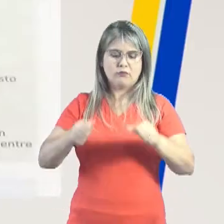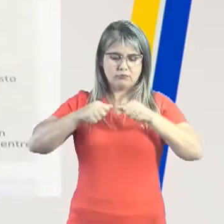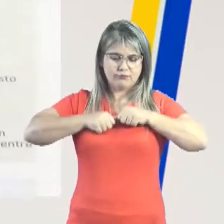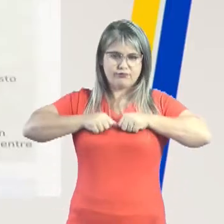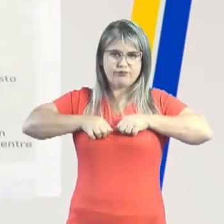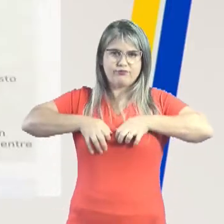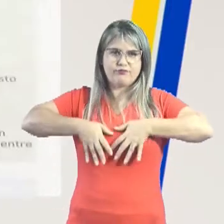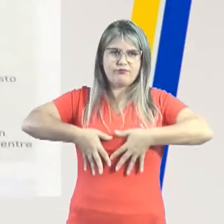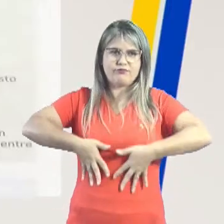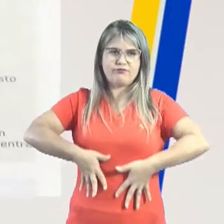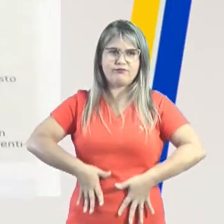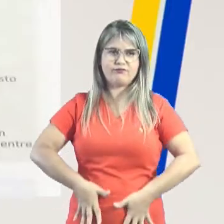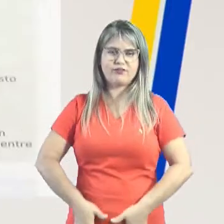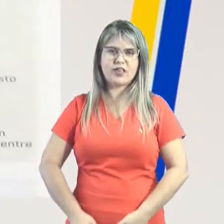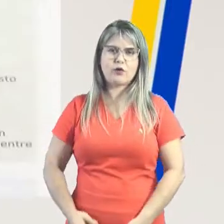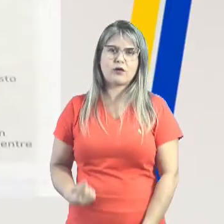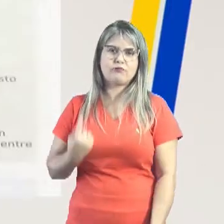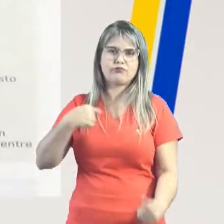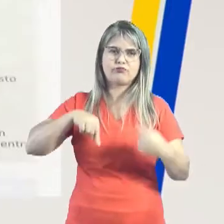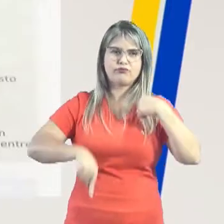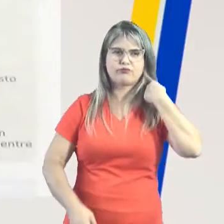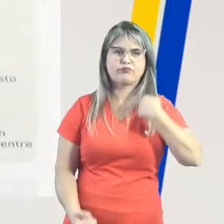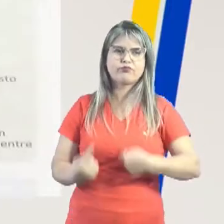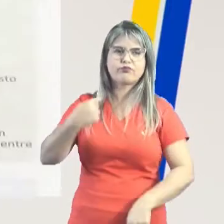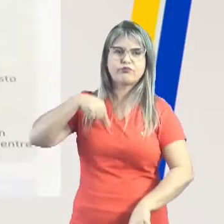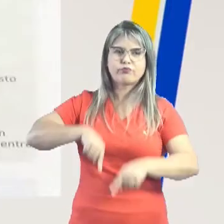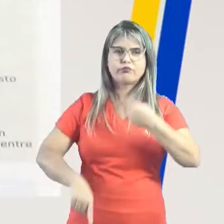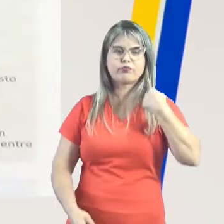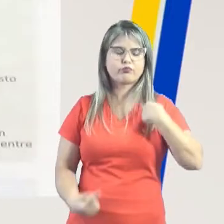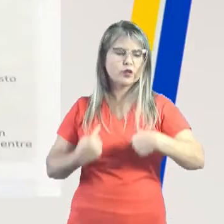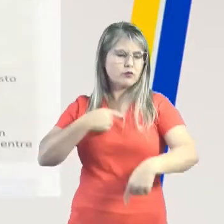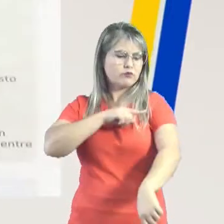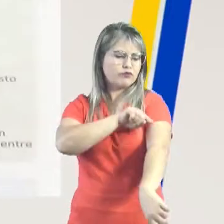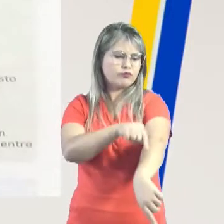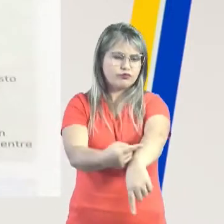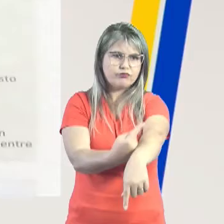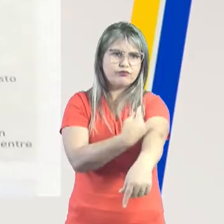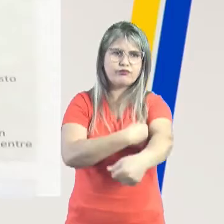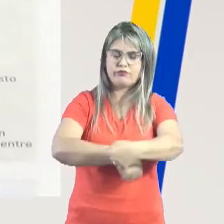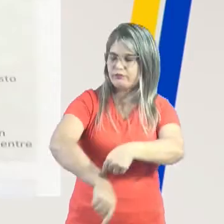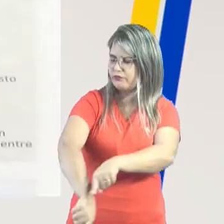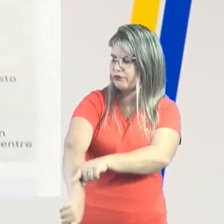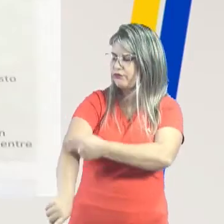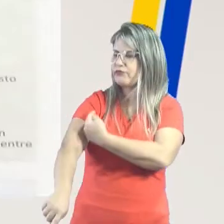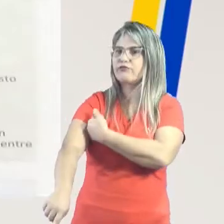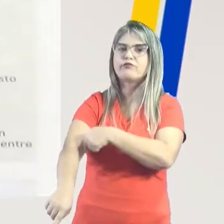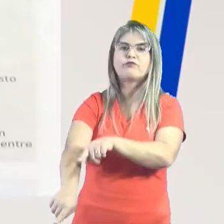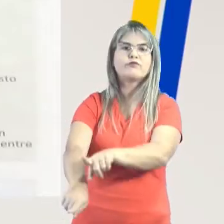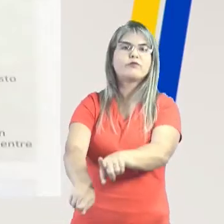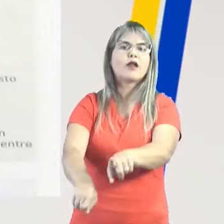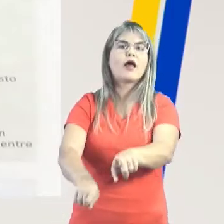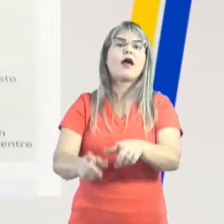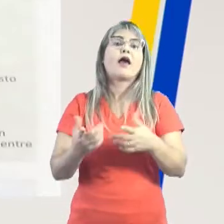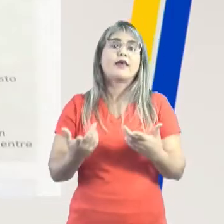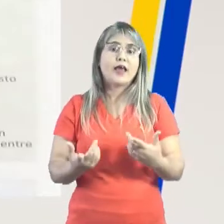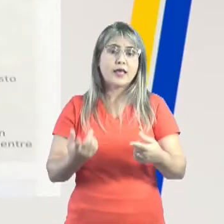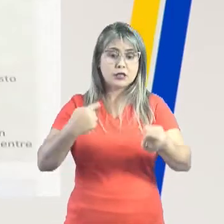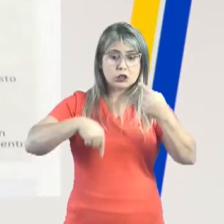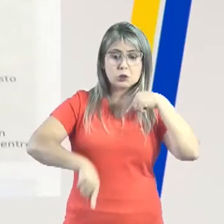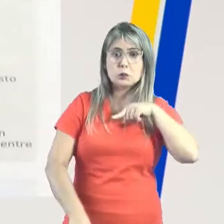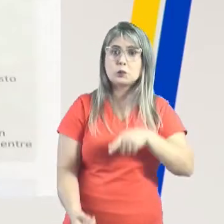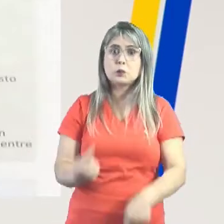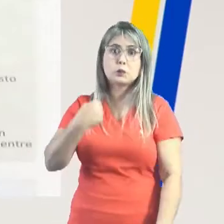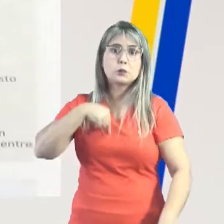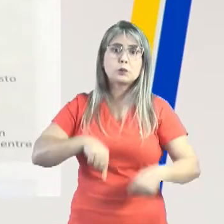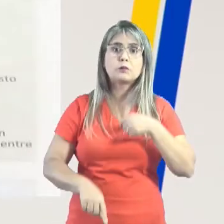próprio nome está dizendo, ele é formado pelo sangue, ou pelas células sanguíneas.